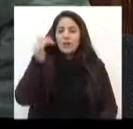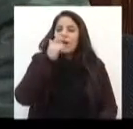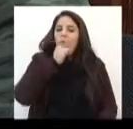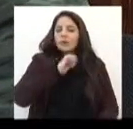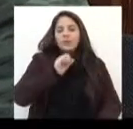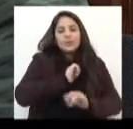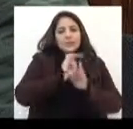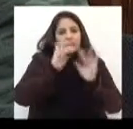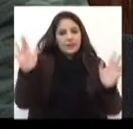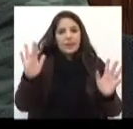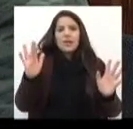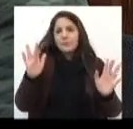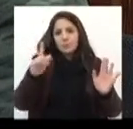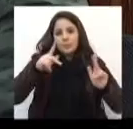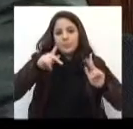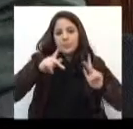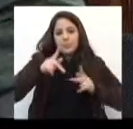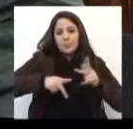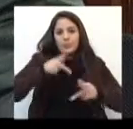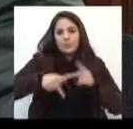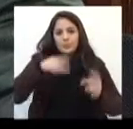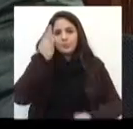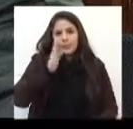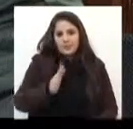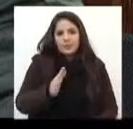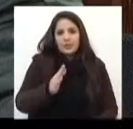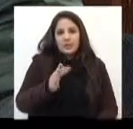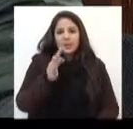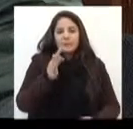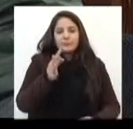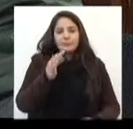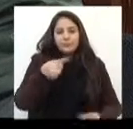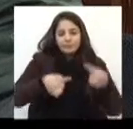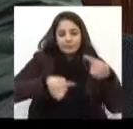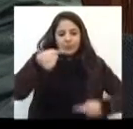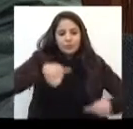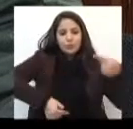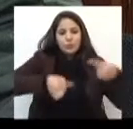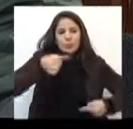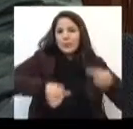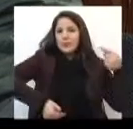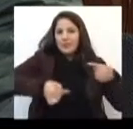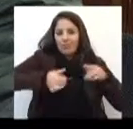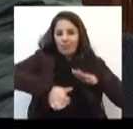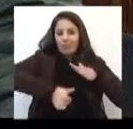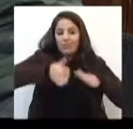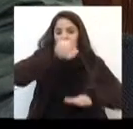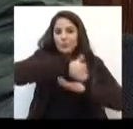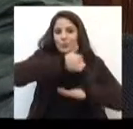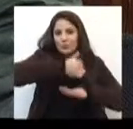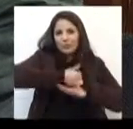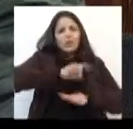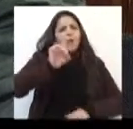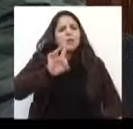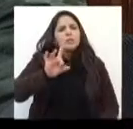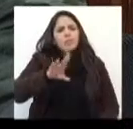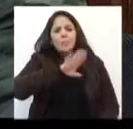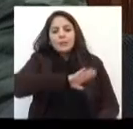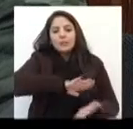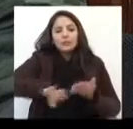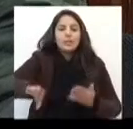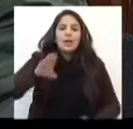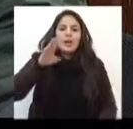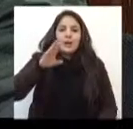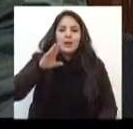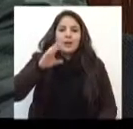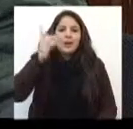que claro para a população brasileira que a disputa pelo poder não se deu para retirar uma presidente que